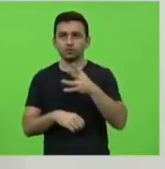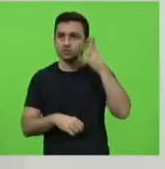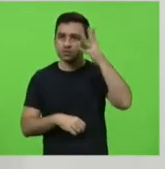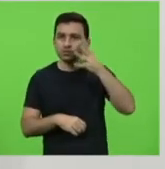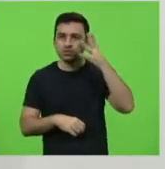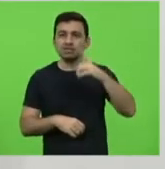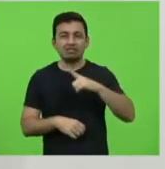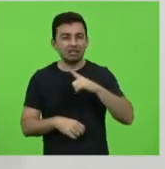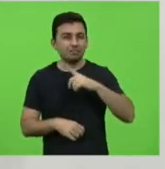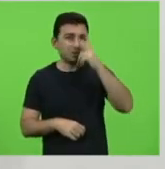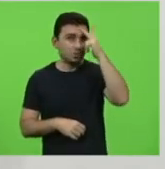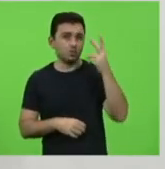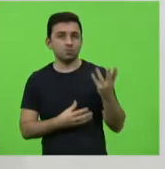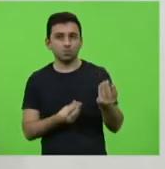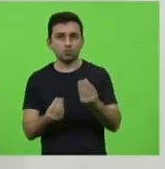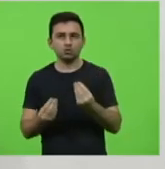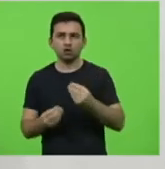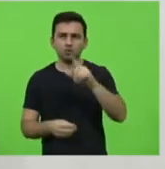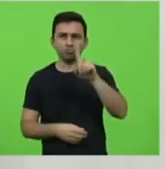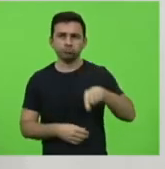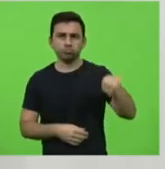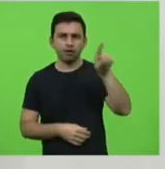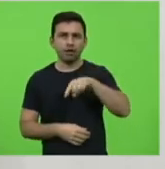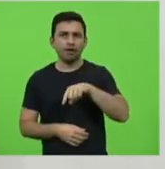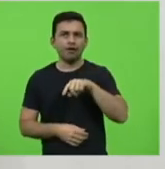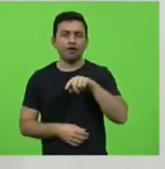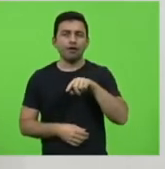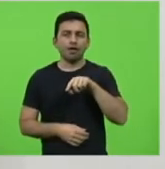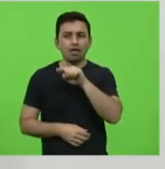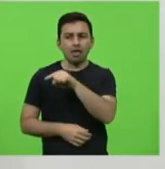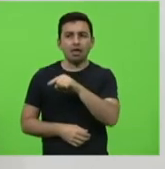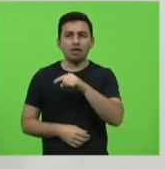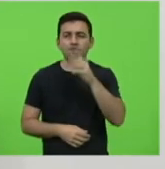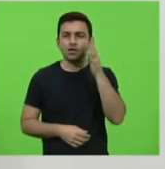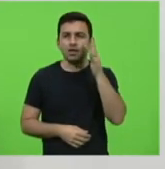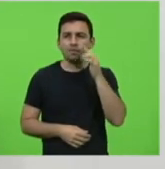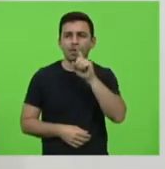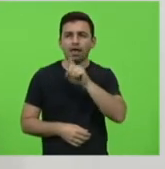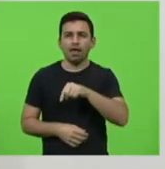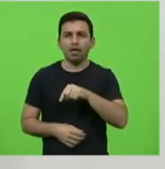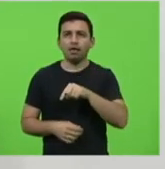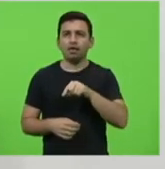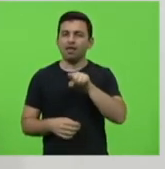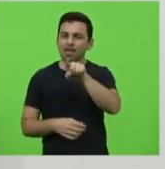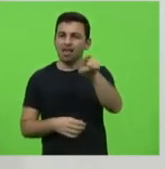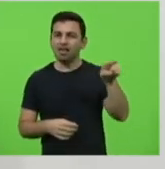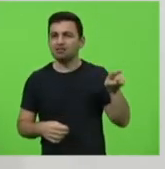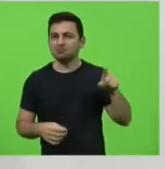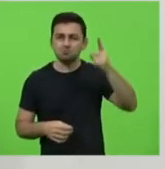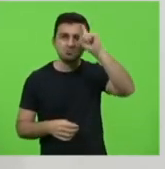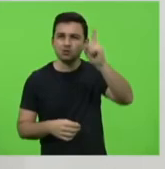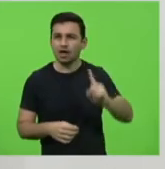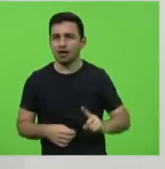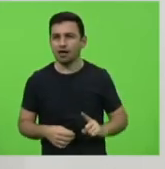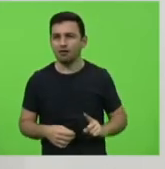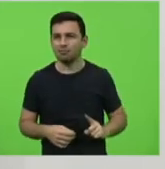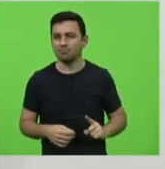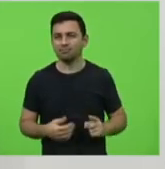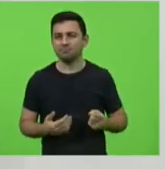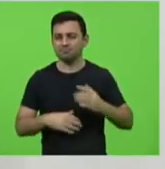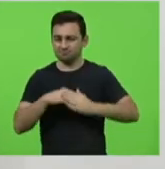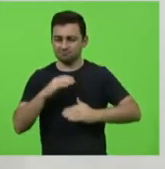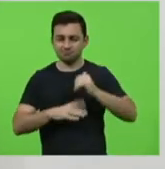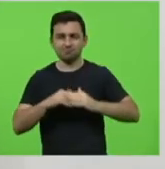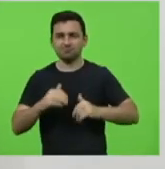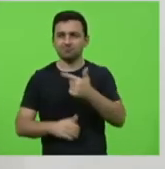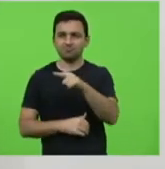um monte de gente dizendo: veta o Felipe, porque eles são assim, amadores. São amadores.